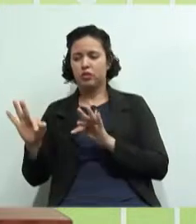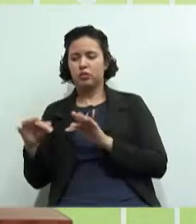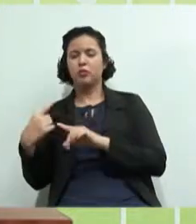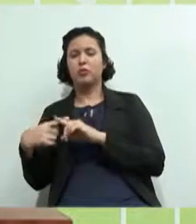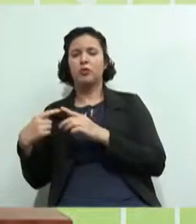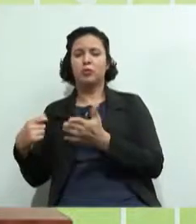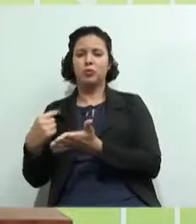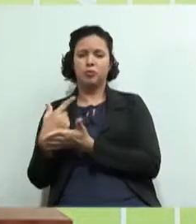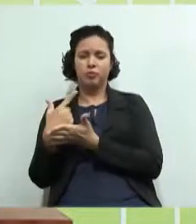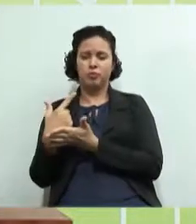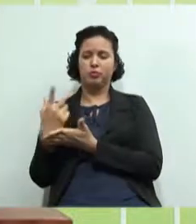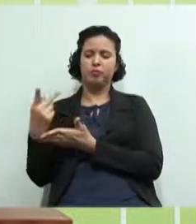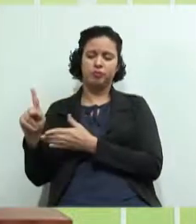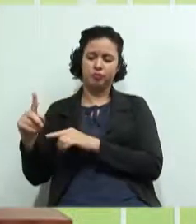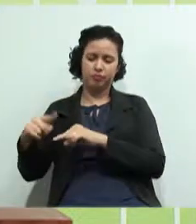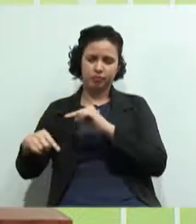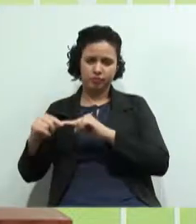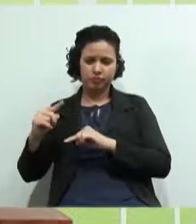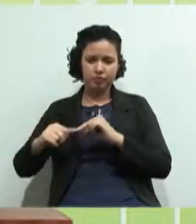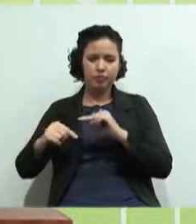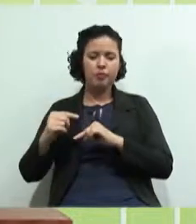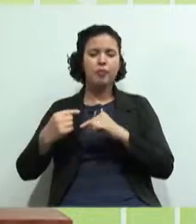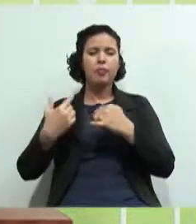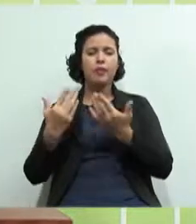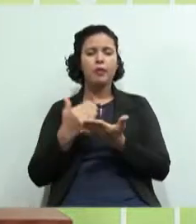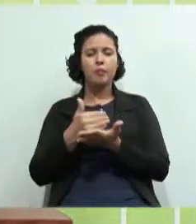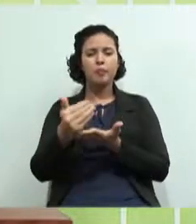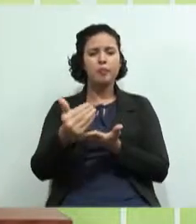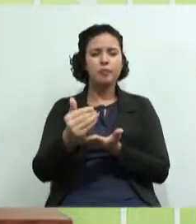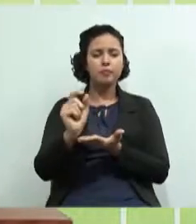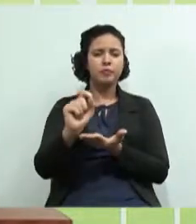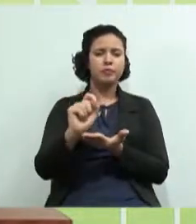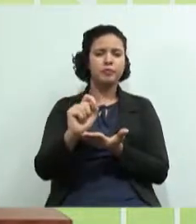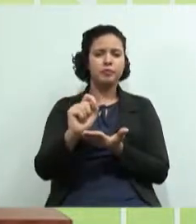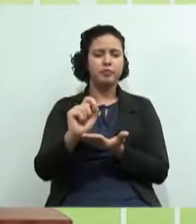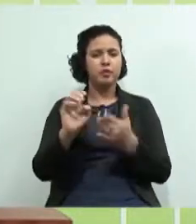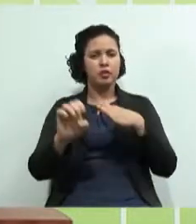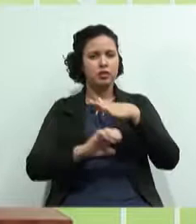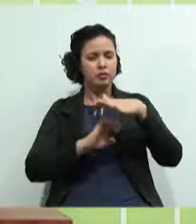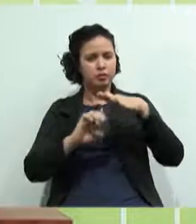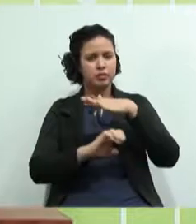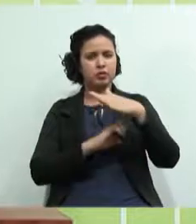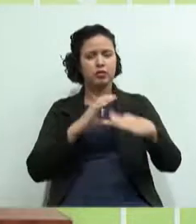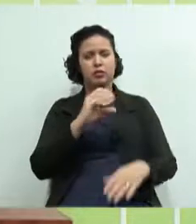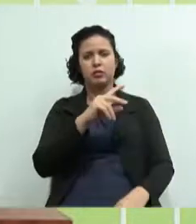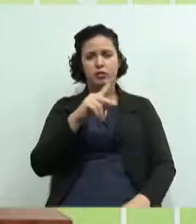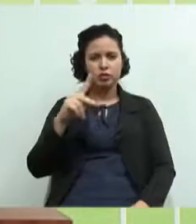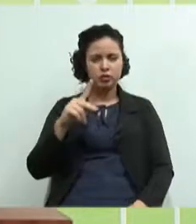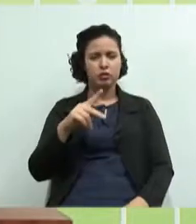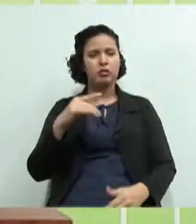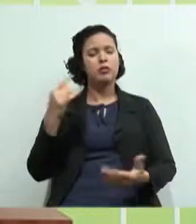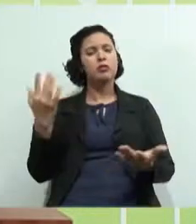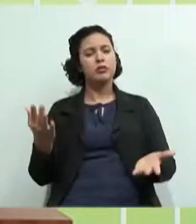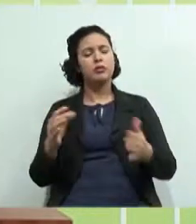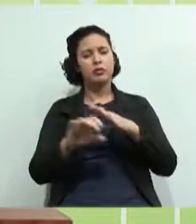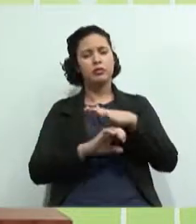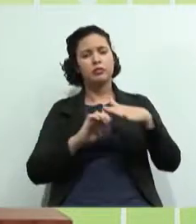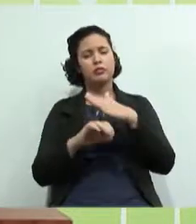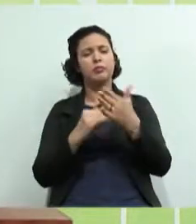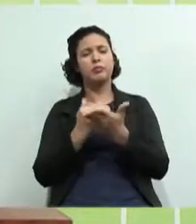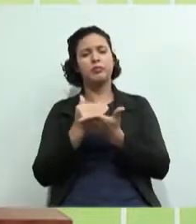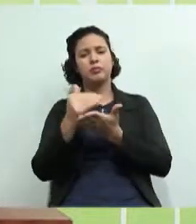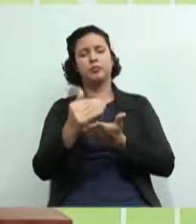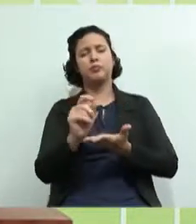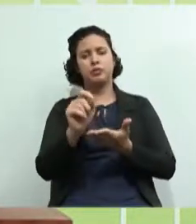sua necessidade. E é claro, daí começaram a surgir as organizações. E essas organizações, elas passaram a